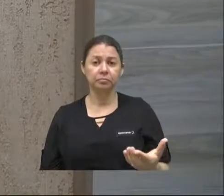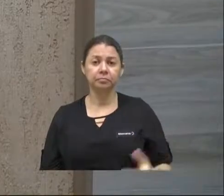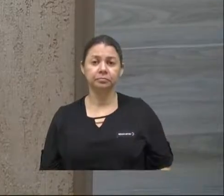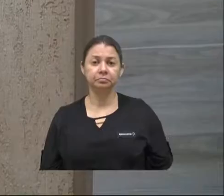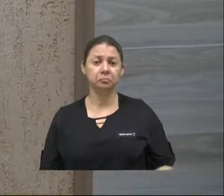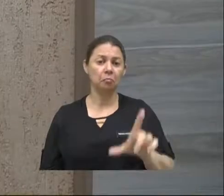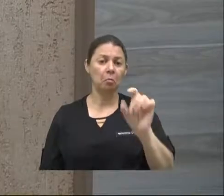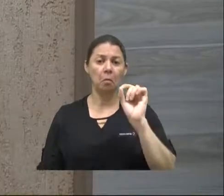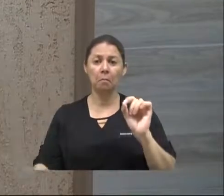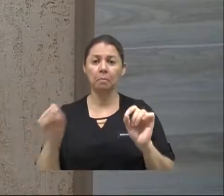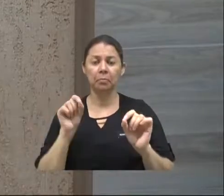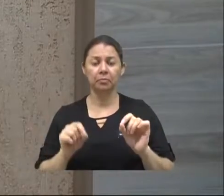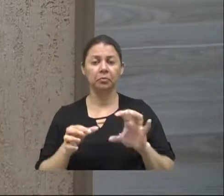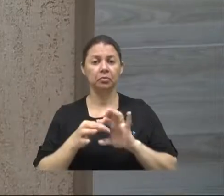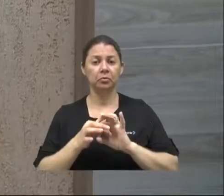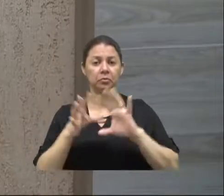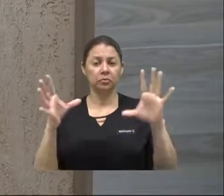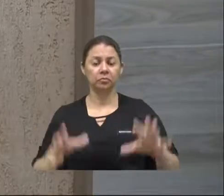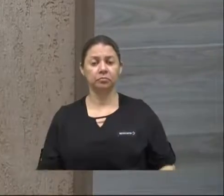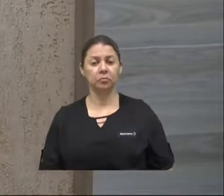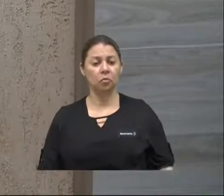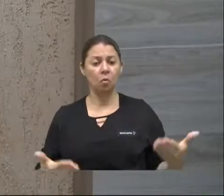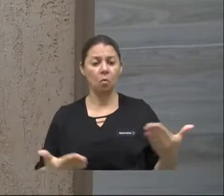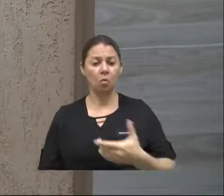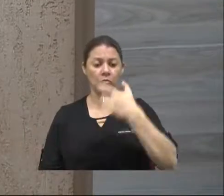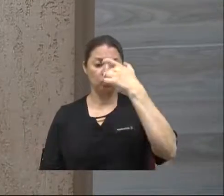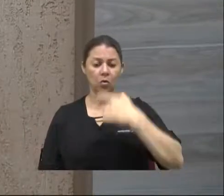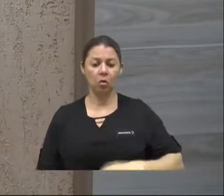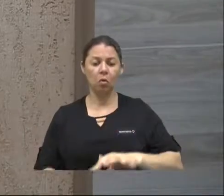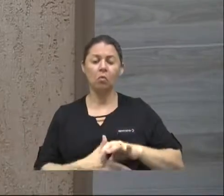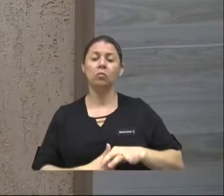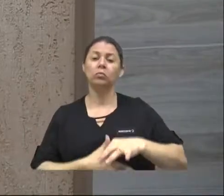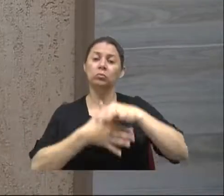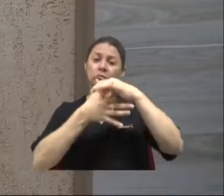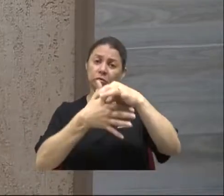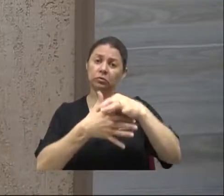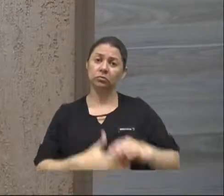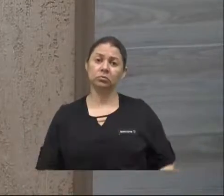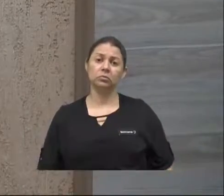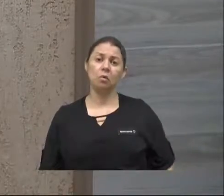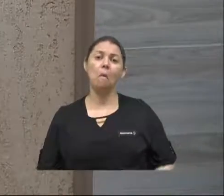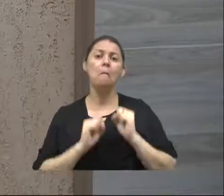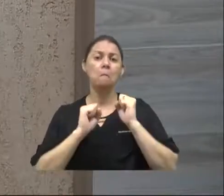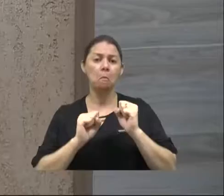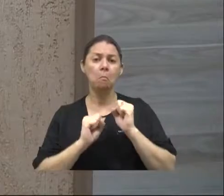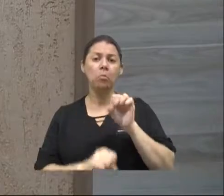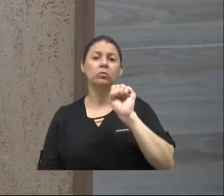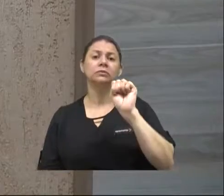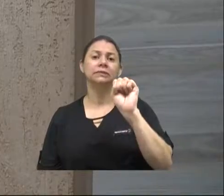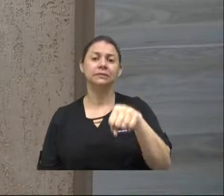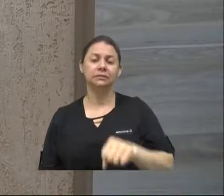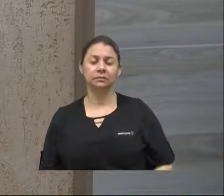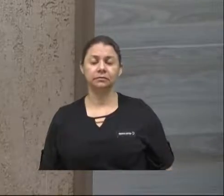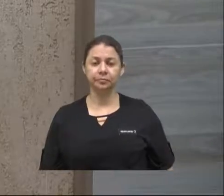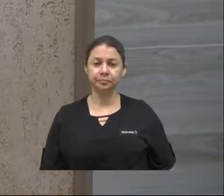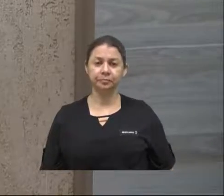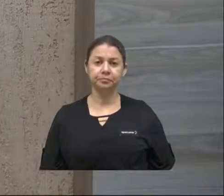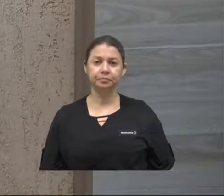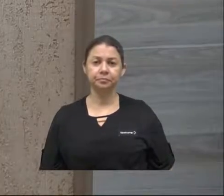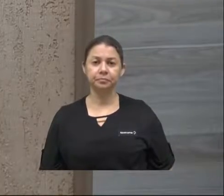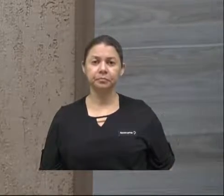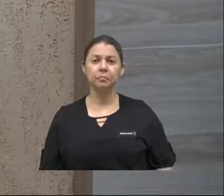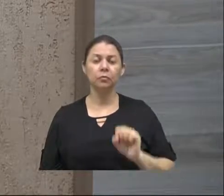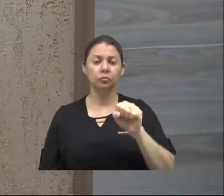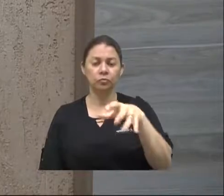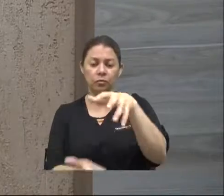hoje me indagar que sou líder do governo, não poderia ser candidato ou não deveria. Nós somos eleitos para fiscalizar o